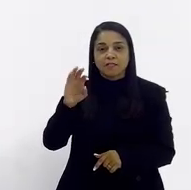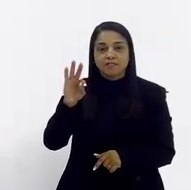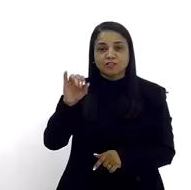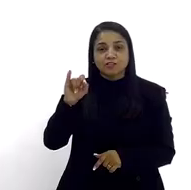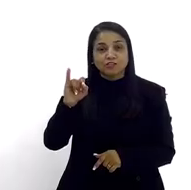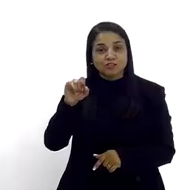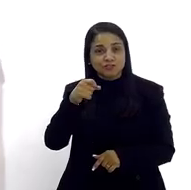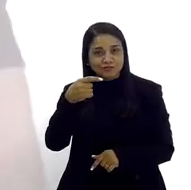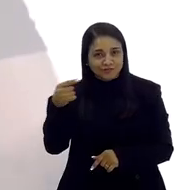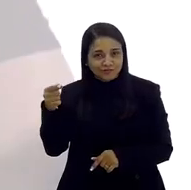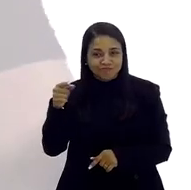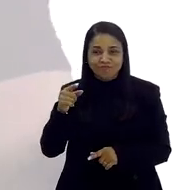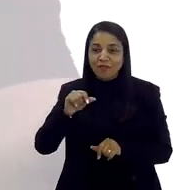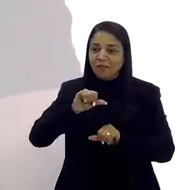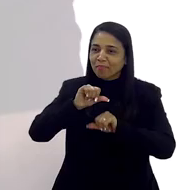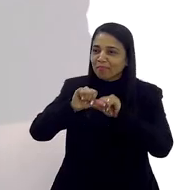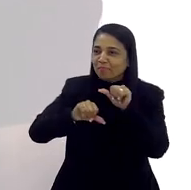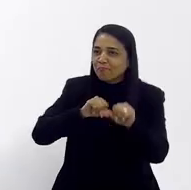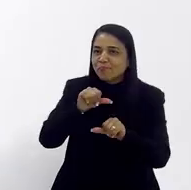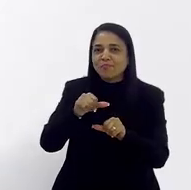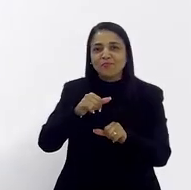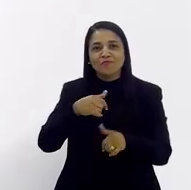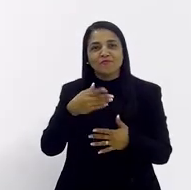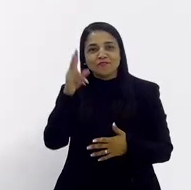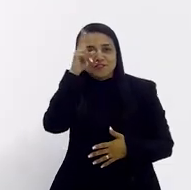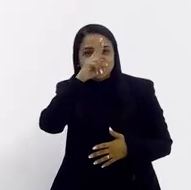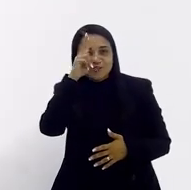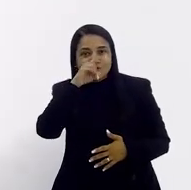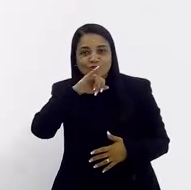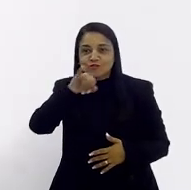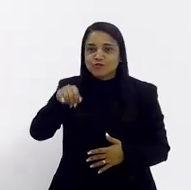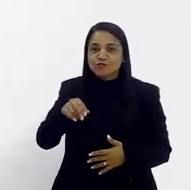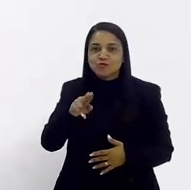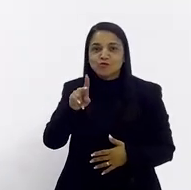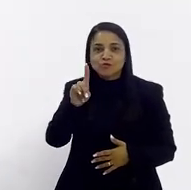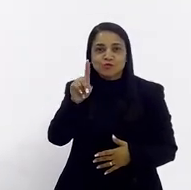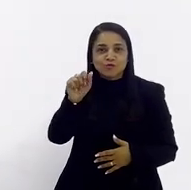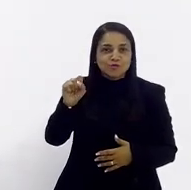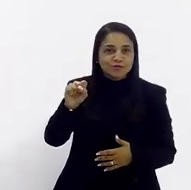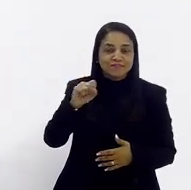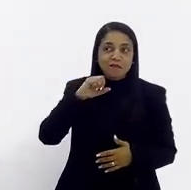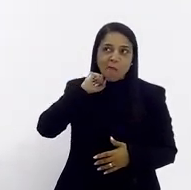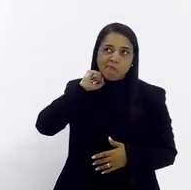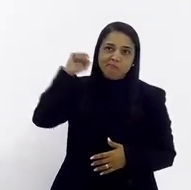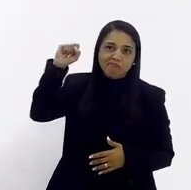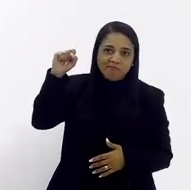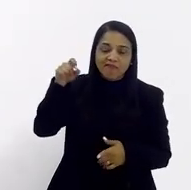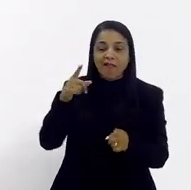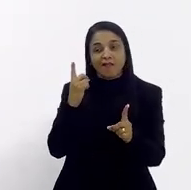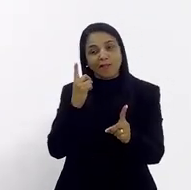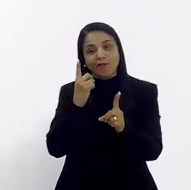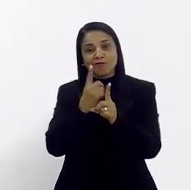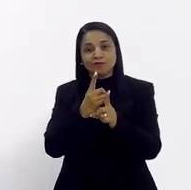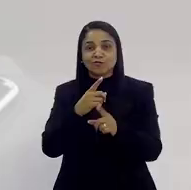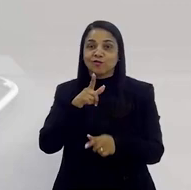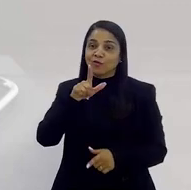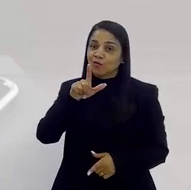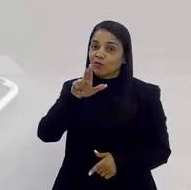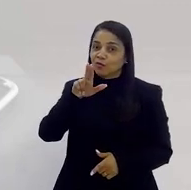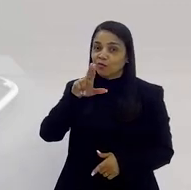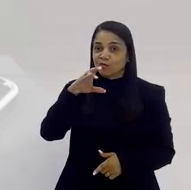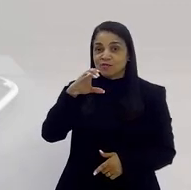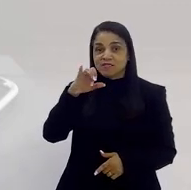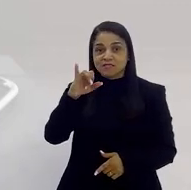como Judas Cadê traduzindo como ajuda assim pô ele deve ter encontrado Lúcifer